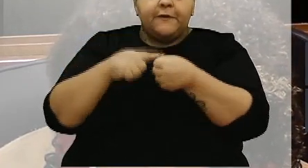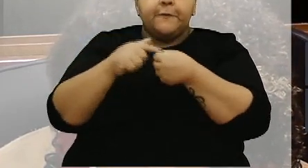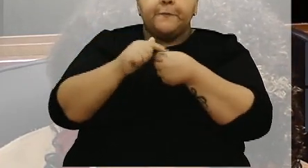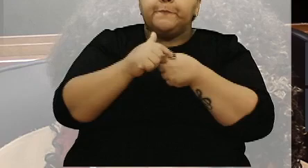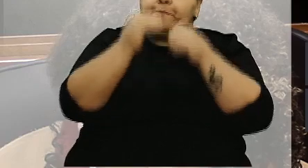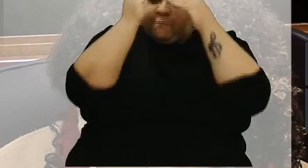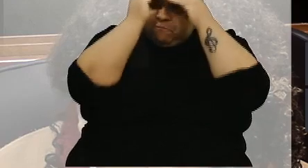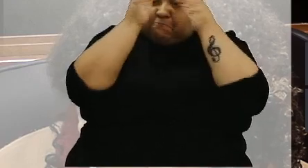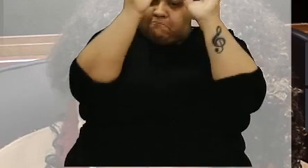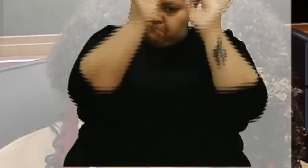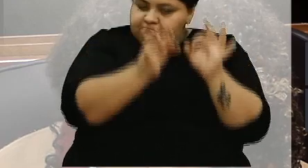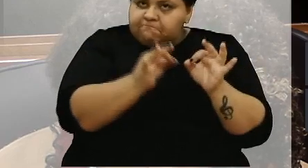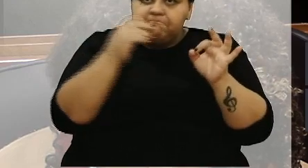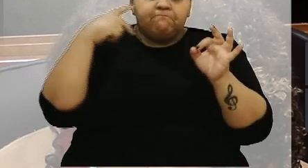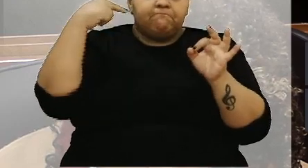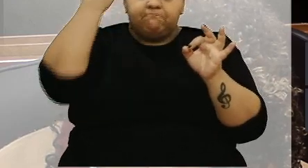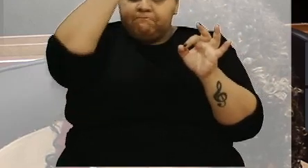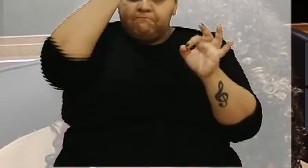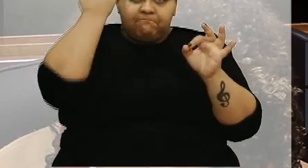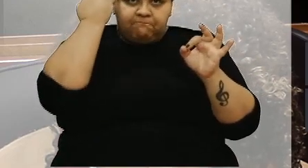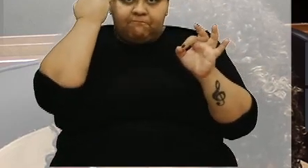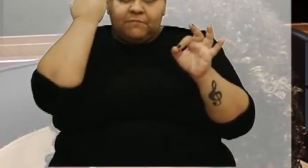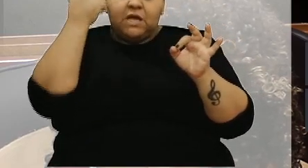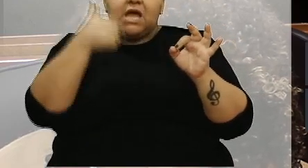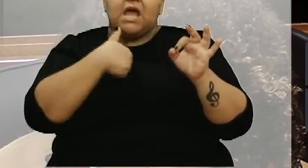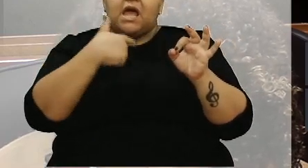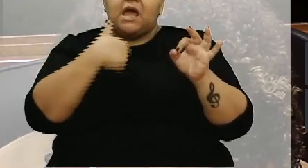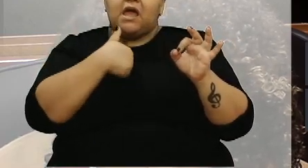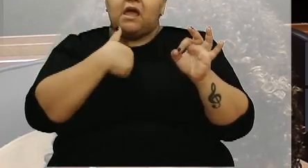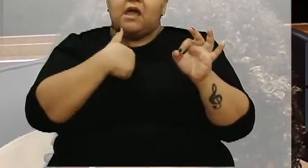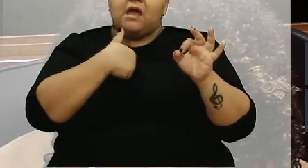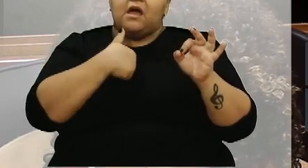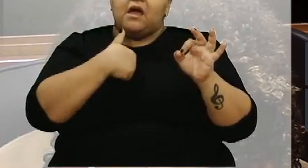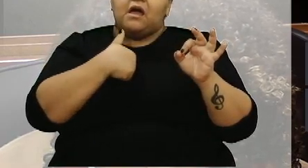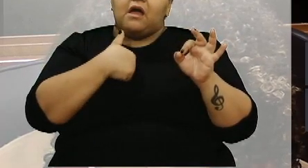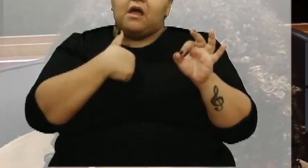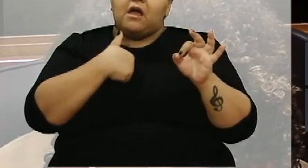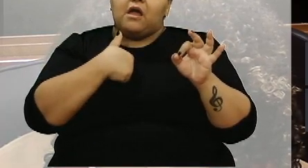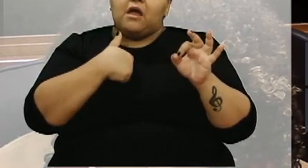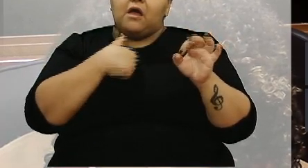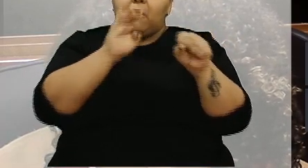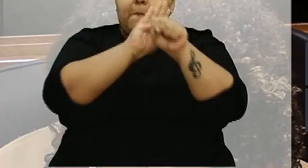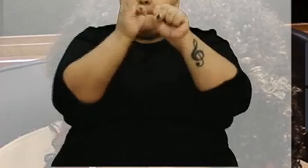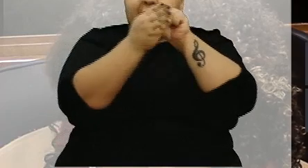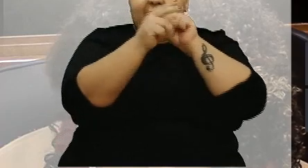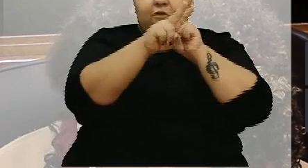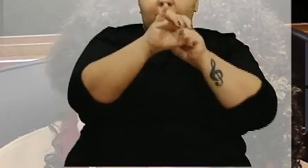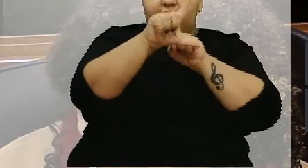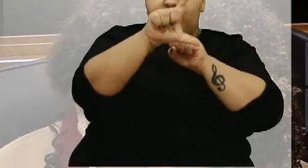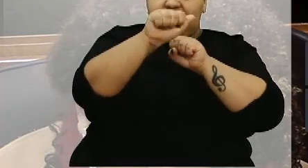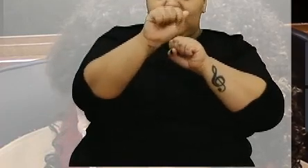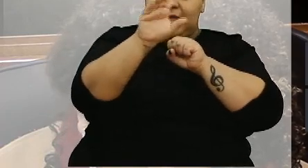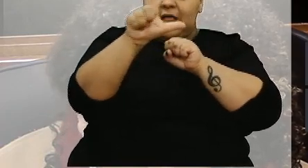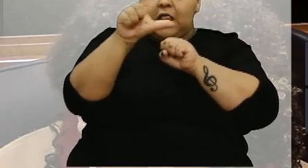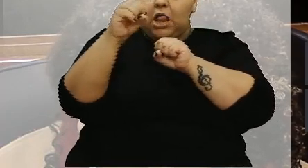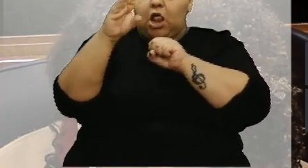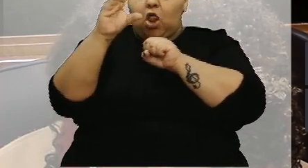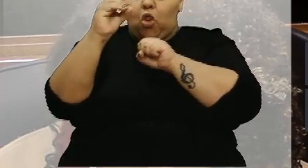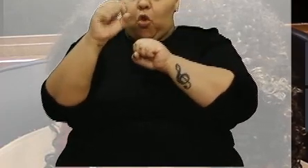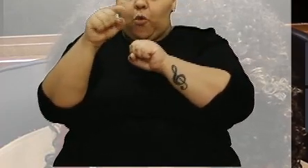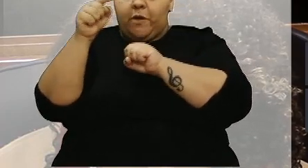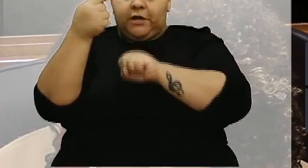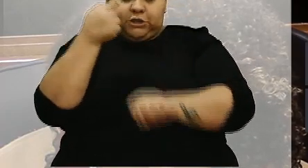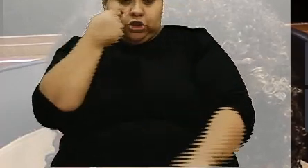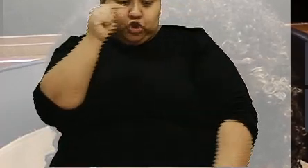senhor, vereador D'Ambrosio. Quando eu estava circulando, no Vila Lobos, por exemplo, quando a gente olha o volume de chuva e